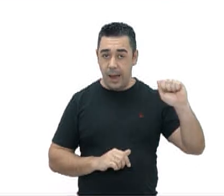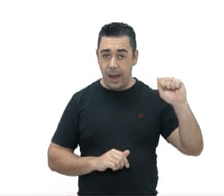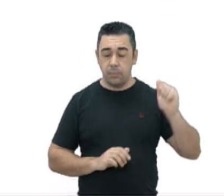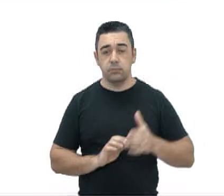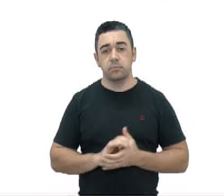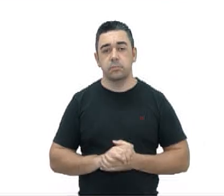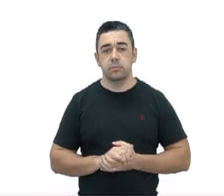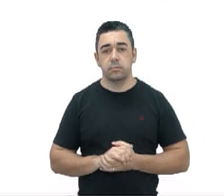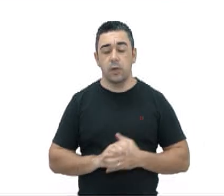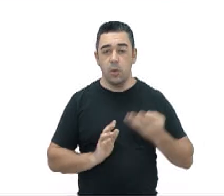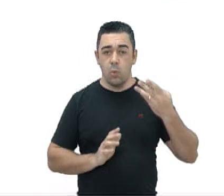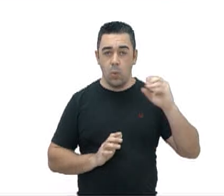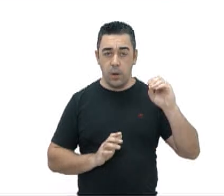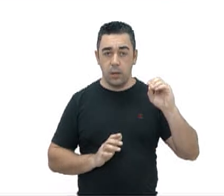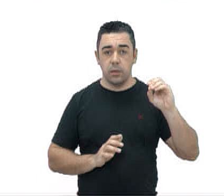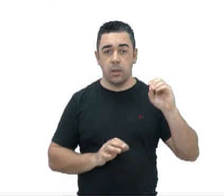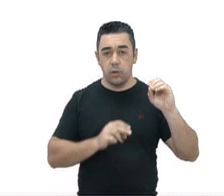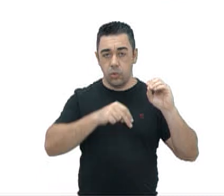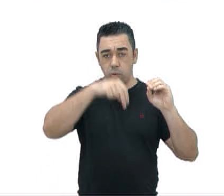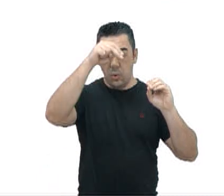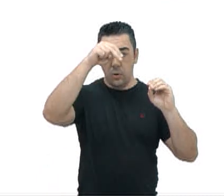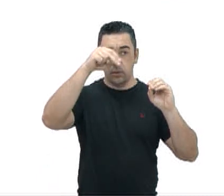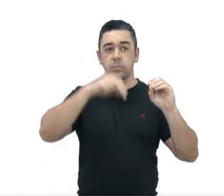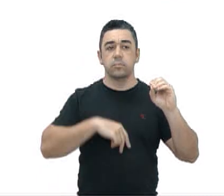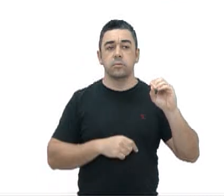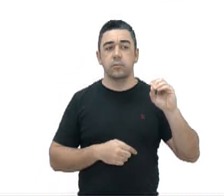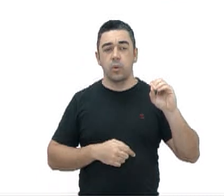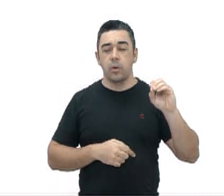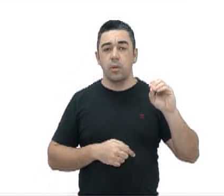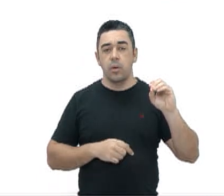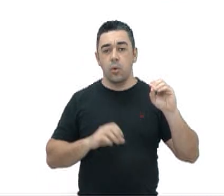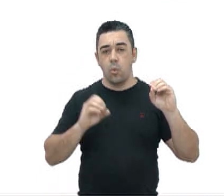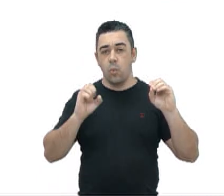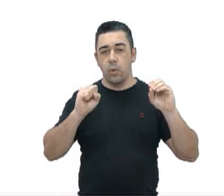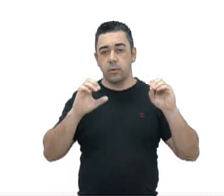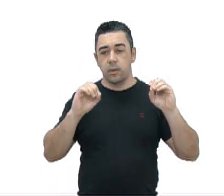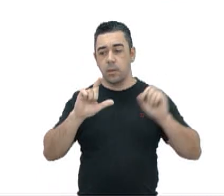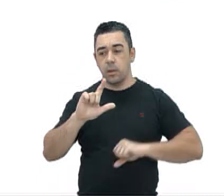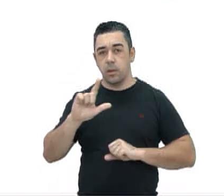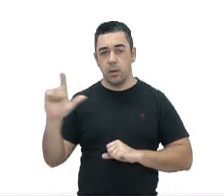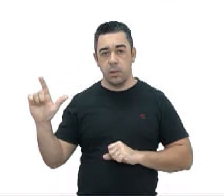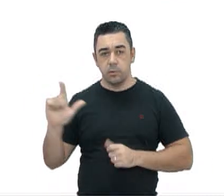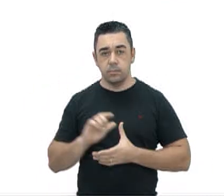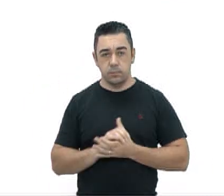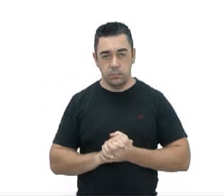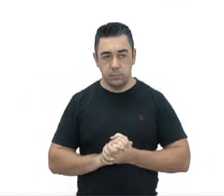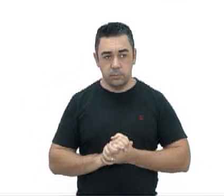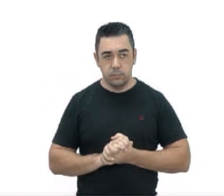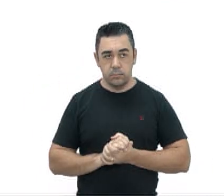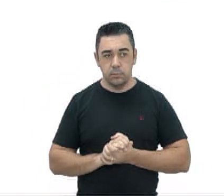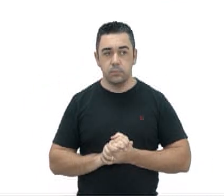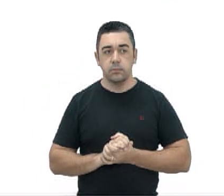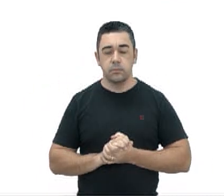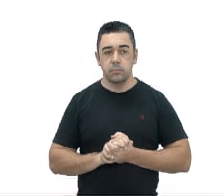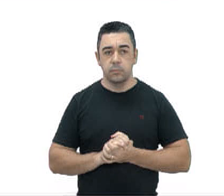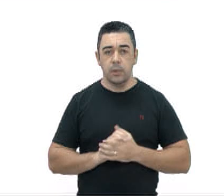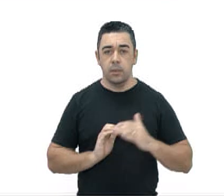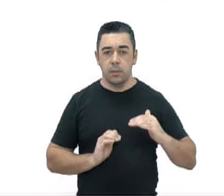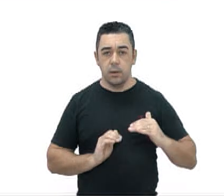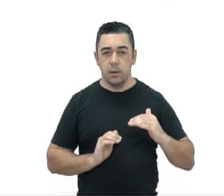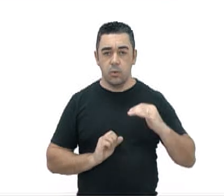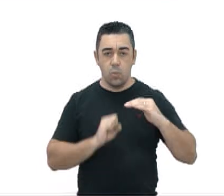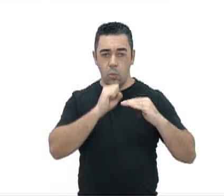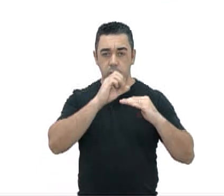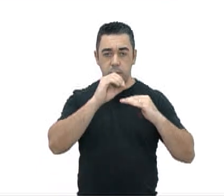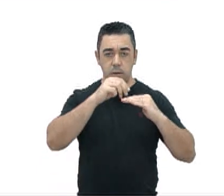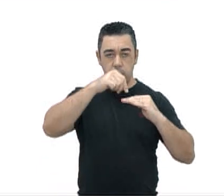A, latitude 40 graus norte, longitude 80 graus leste. Letra B, latitude 80 graus